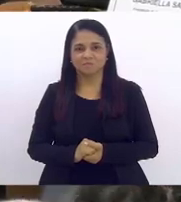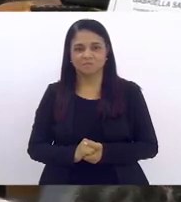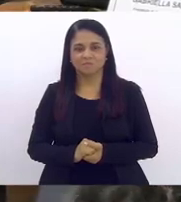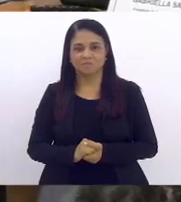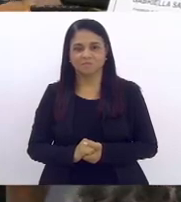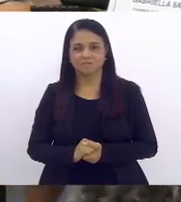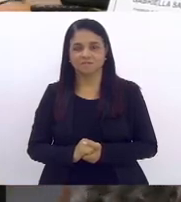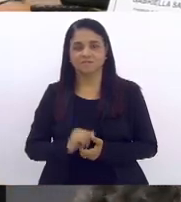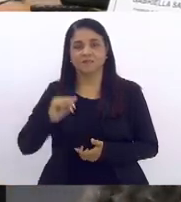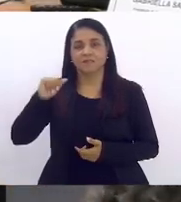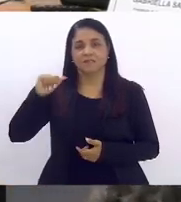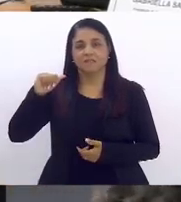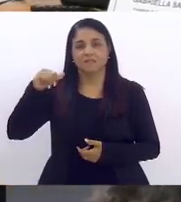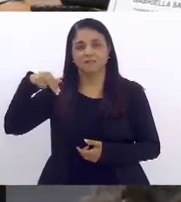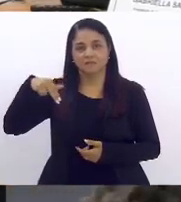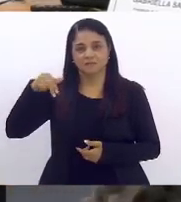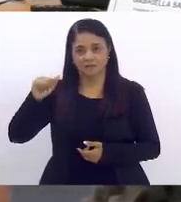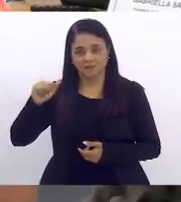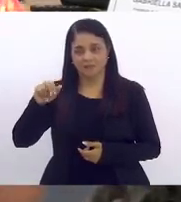Ana Reis.